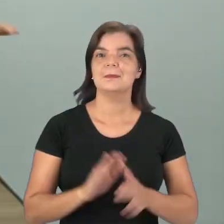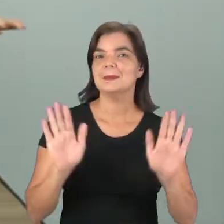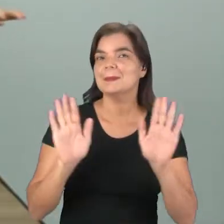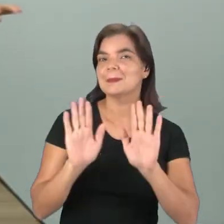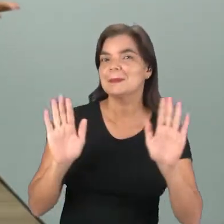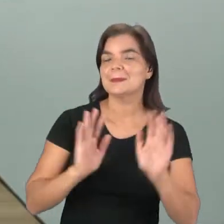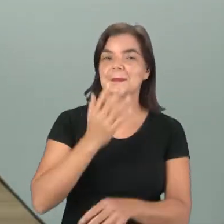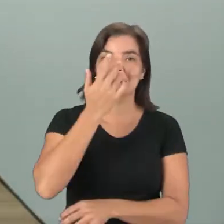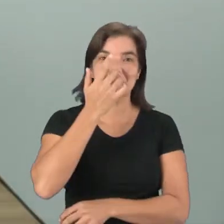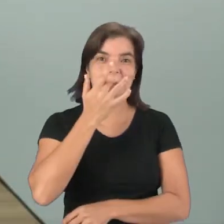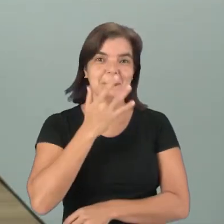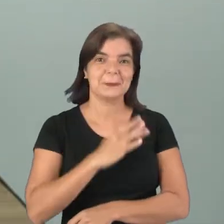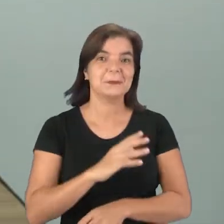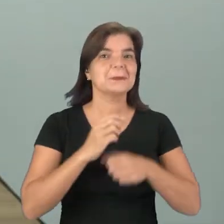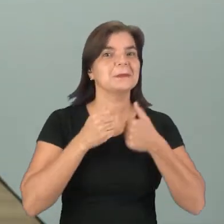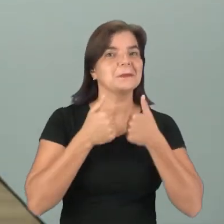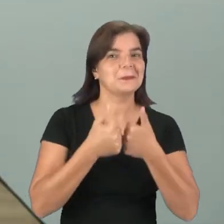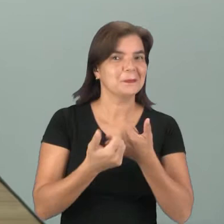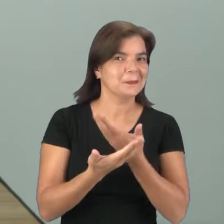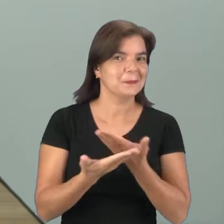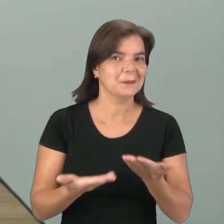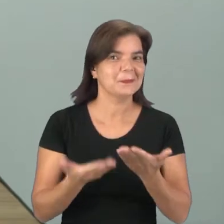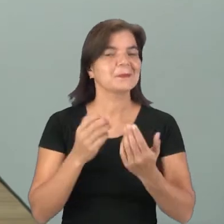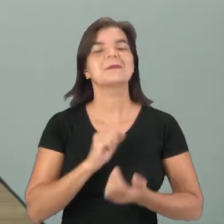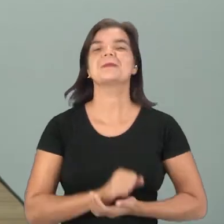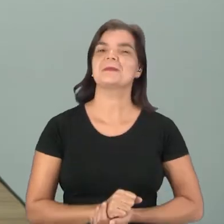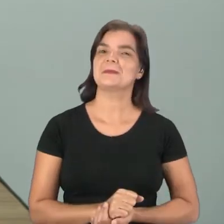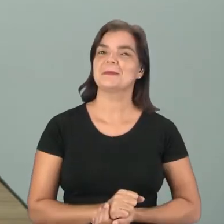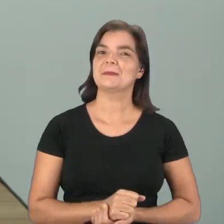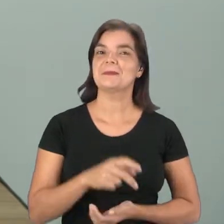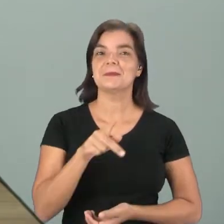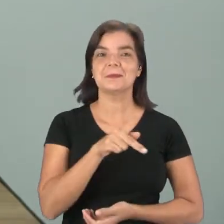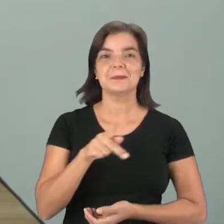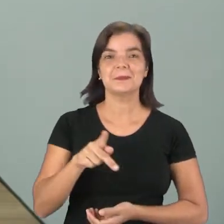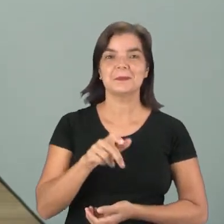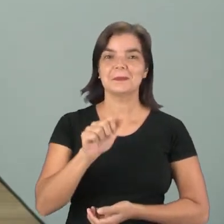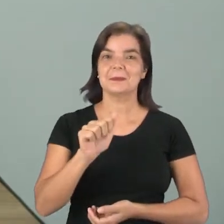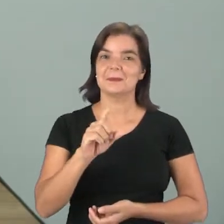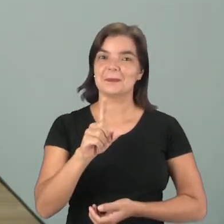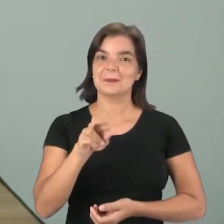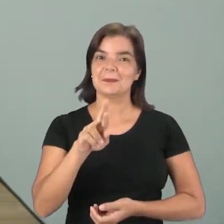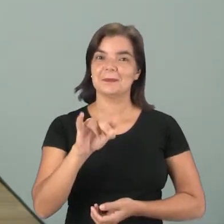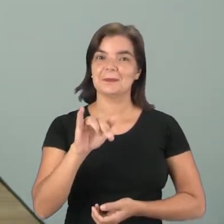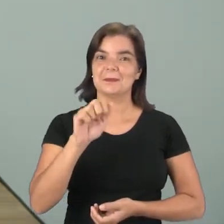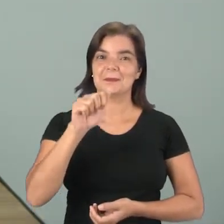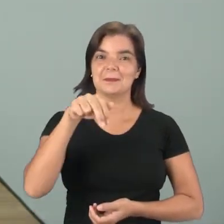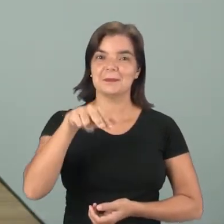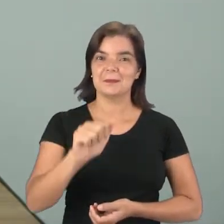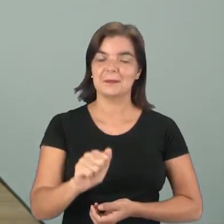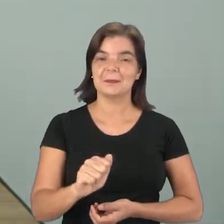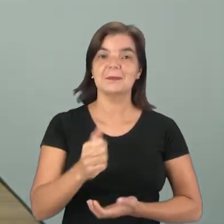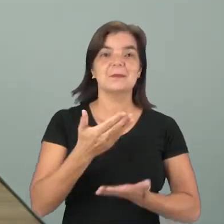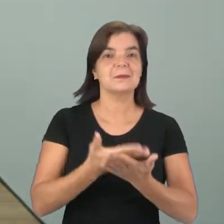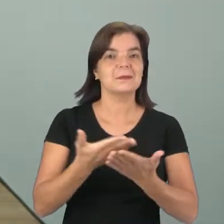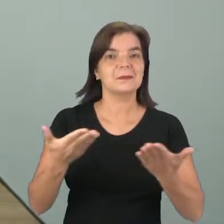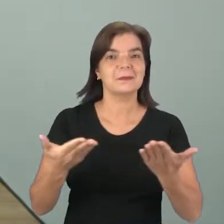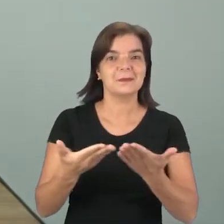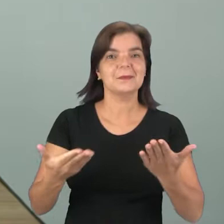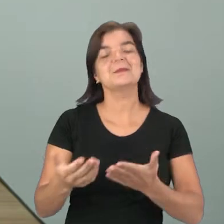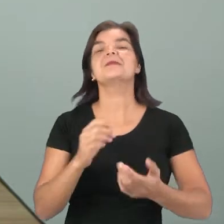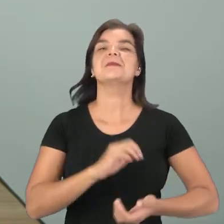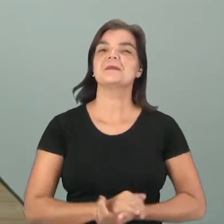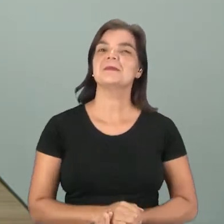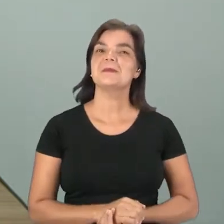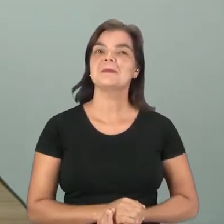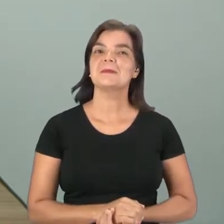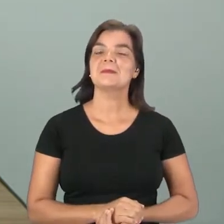o Olá crianças tudo bem com vocês sou a professora Adriana a nossa aula de